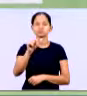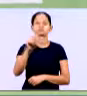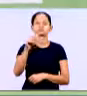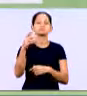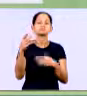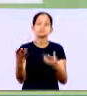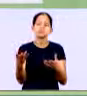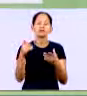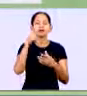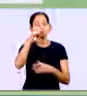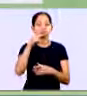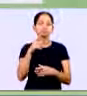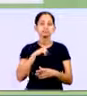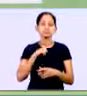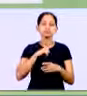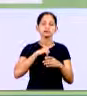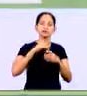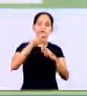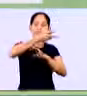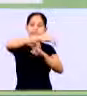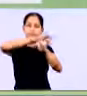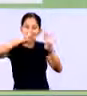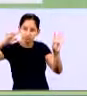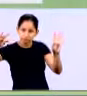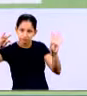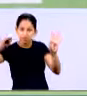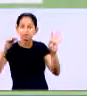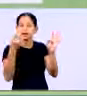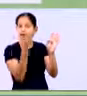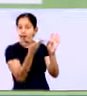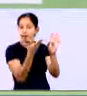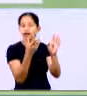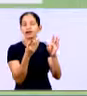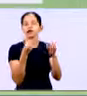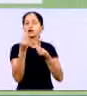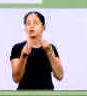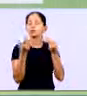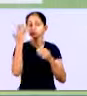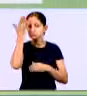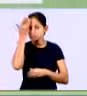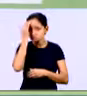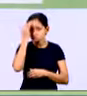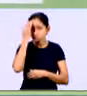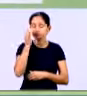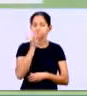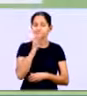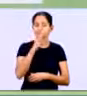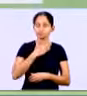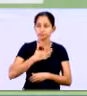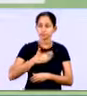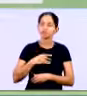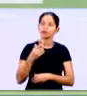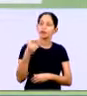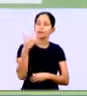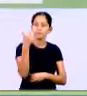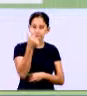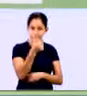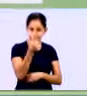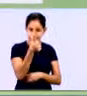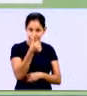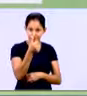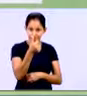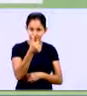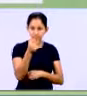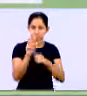são complicadas, mas vamos dar uma revisada rapidão pro pessoal para dirimir essas dúvidas. O que acontece aqui, gente? Na primeira situação, ou no